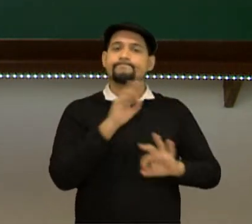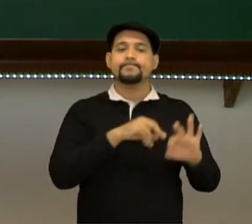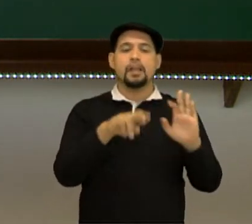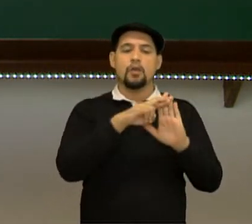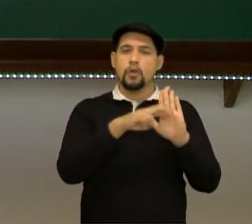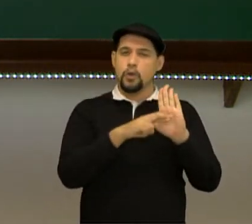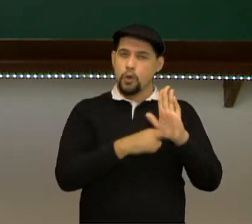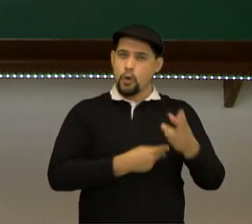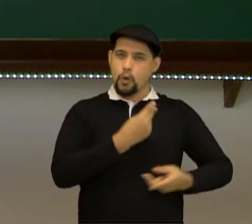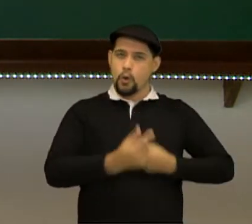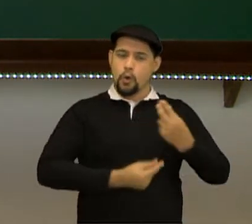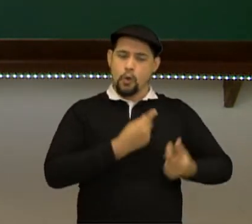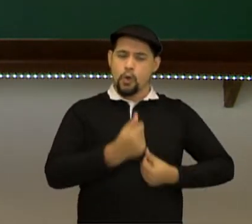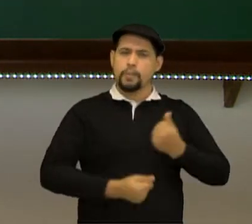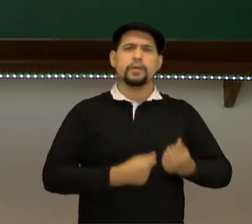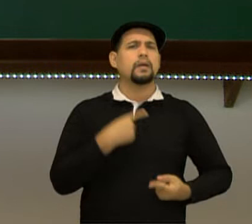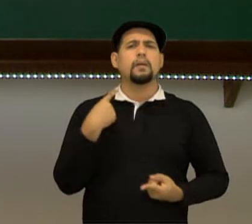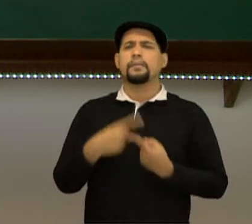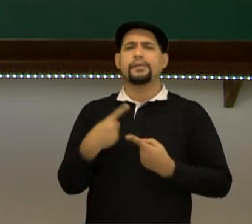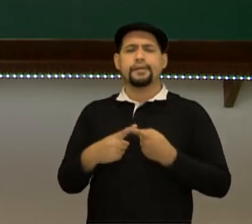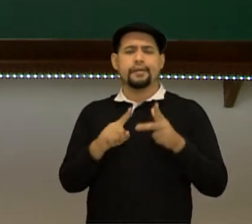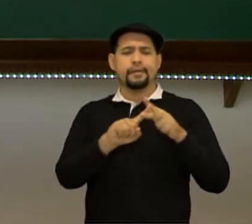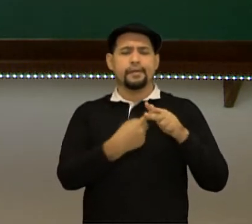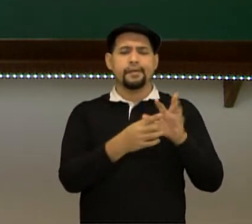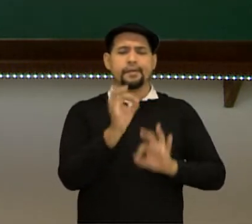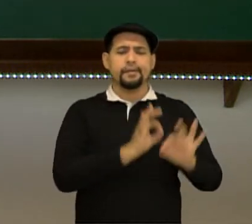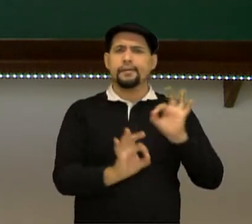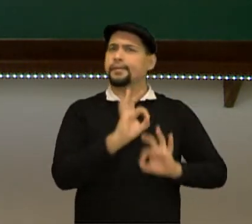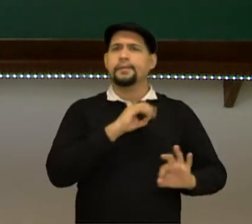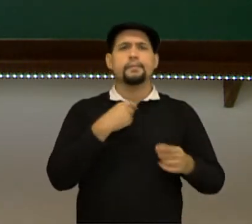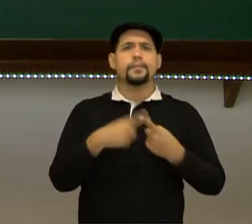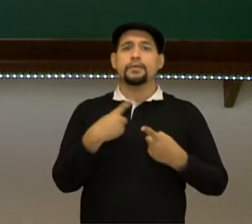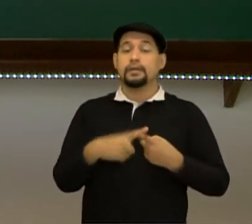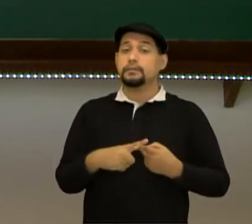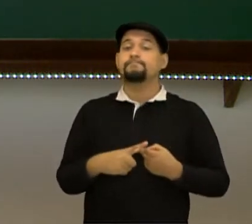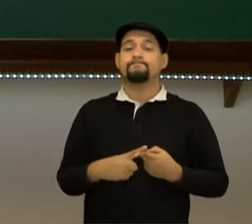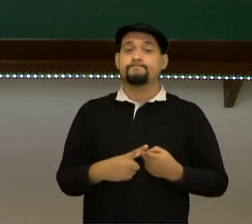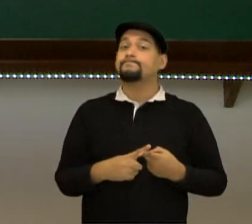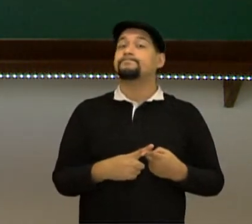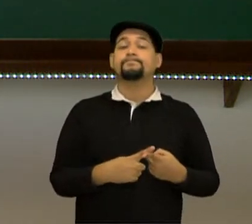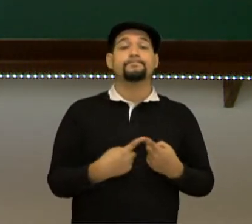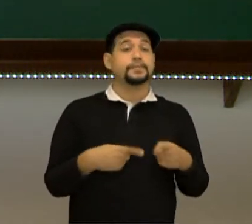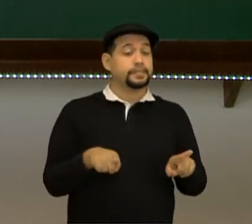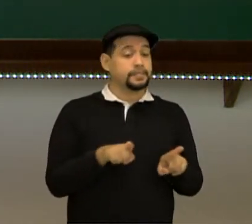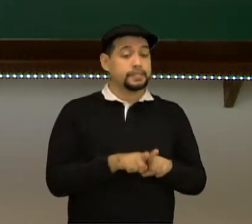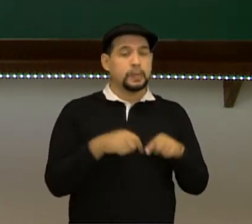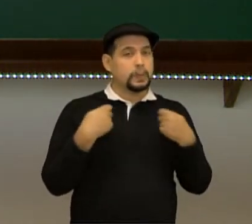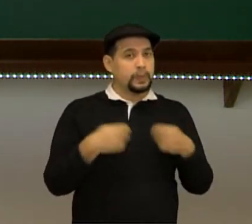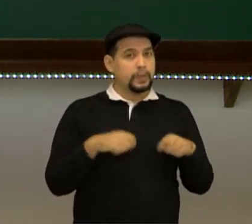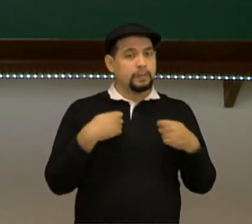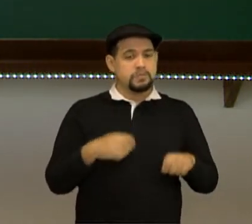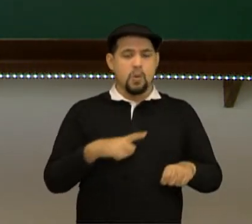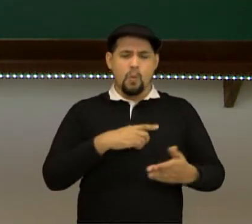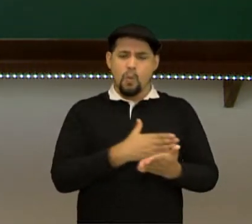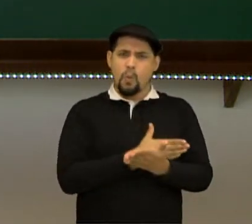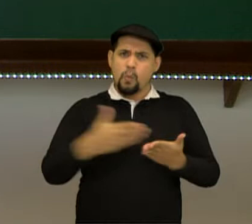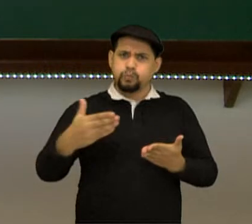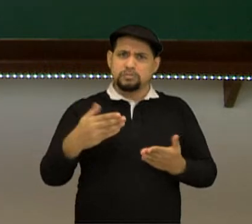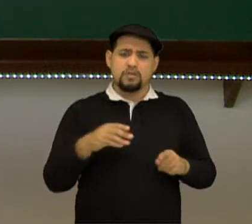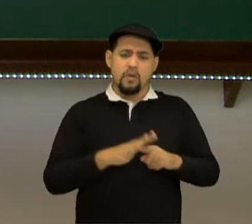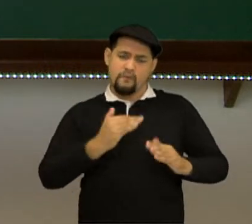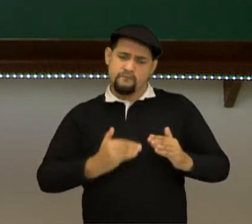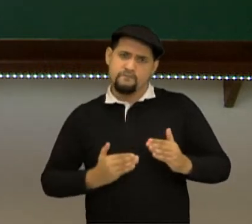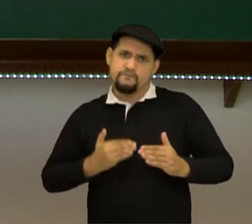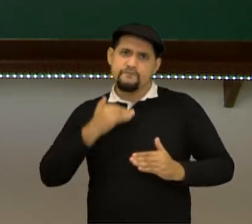economias porque a intenção de regularizar para literalmente e também dar um start um